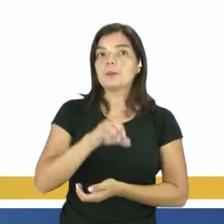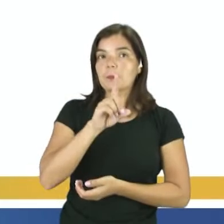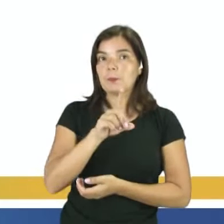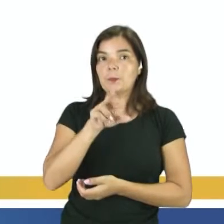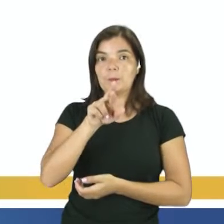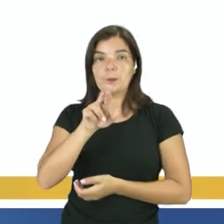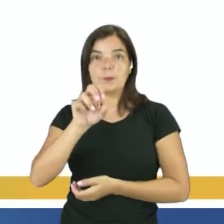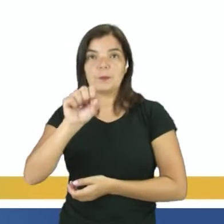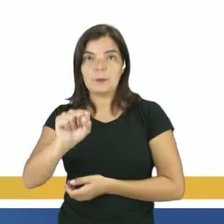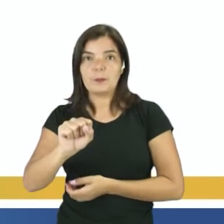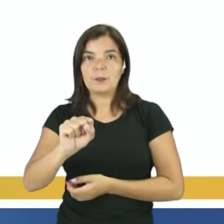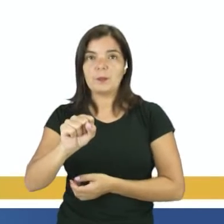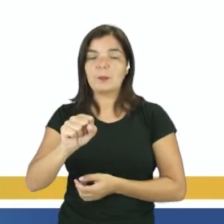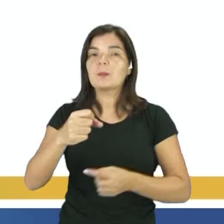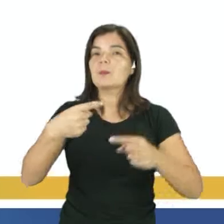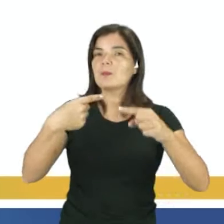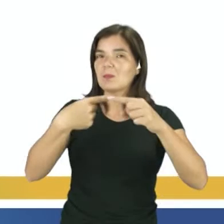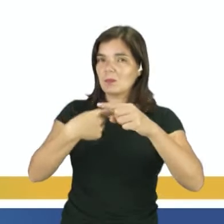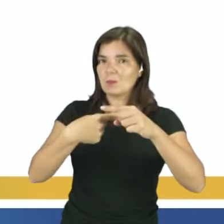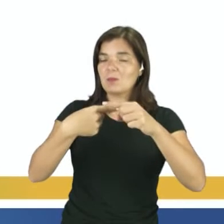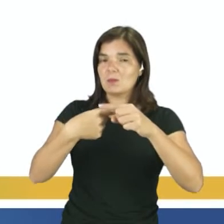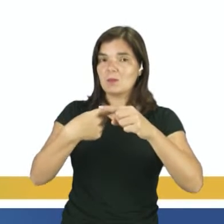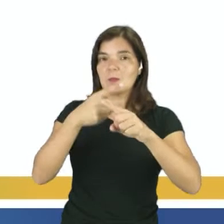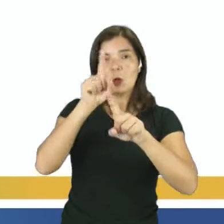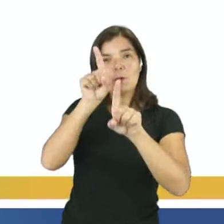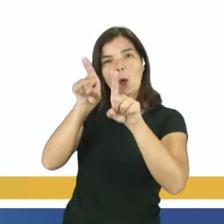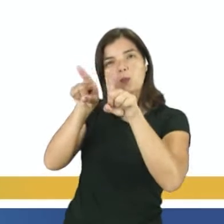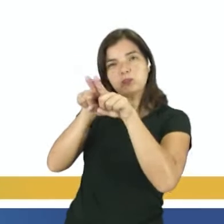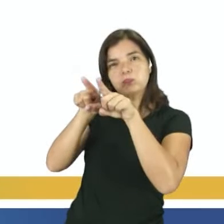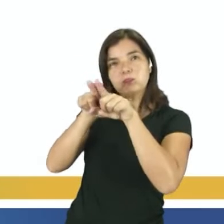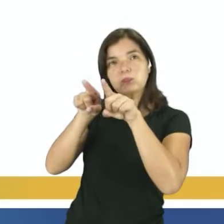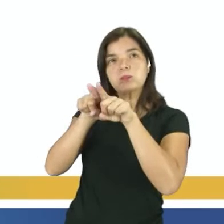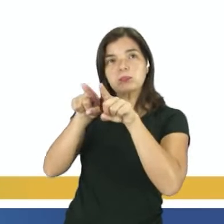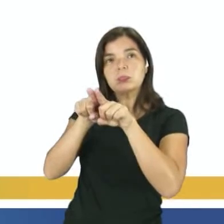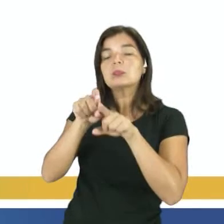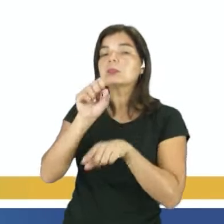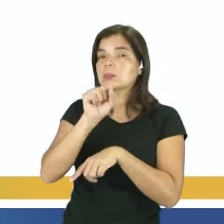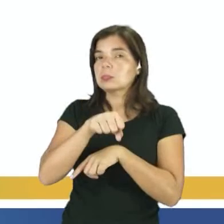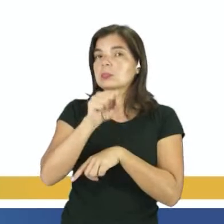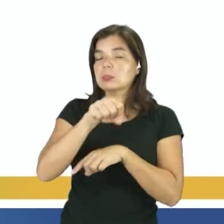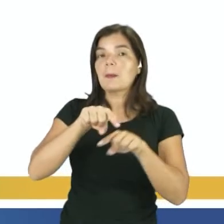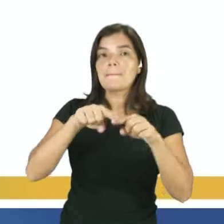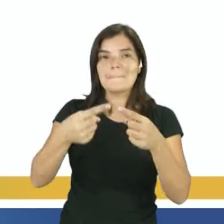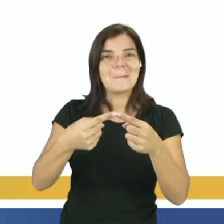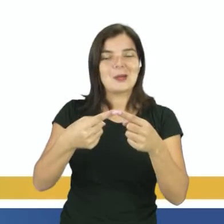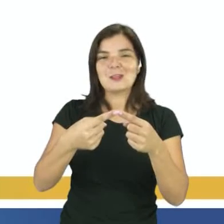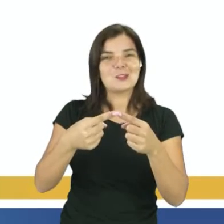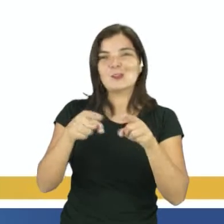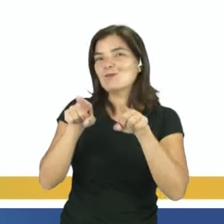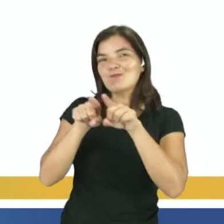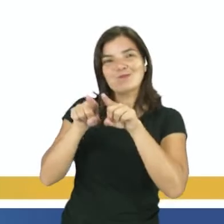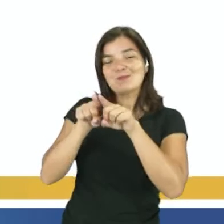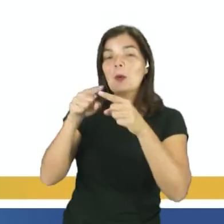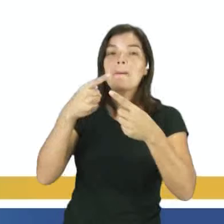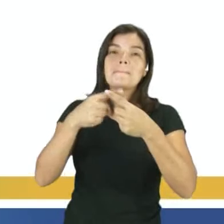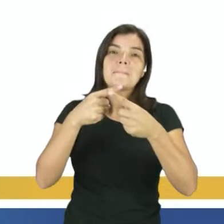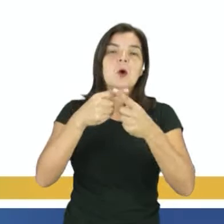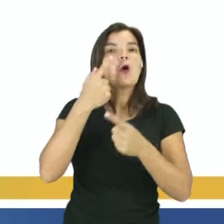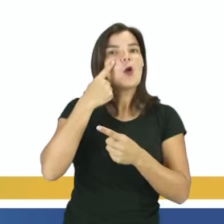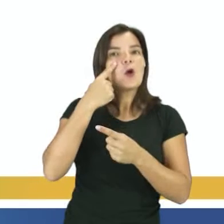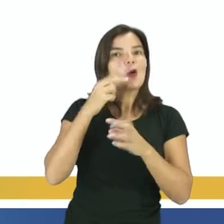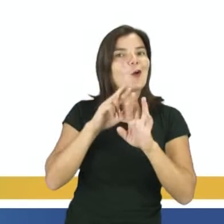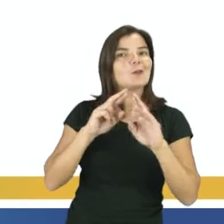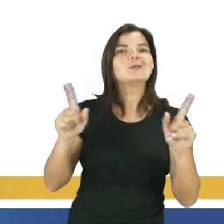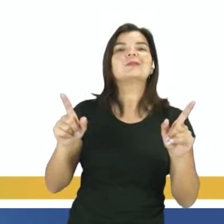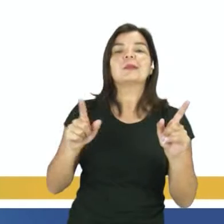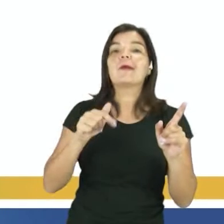D, R e S são paralelas coincidentes? Sim, elas são paralelas, mas elas não são coincidentes porque eu consigo